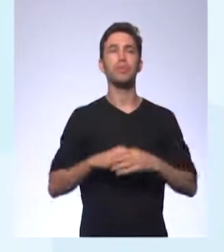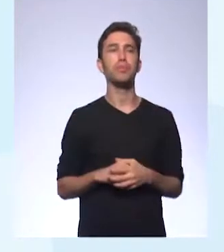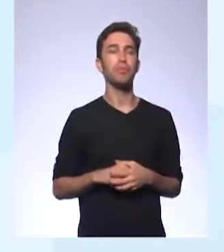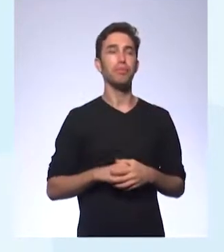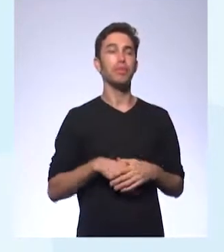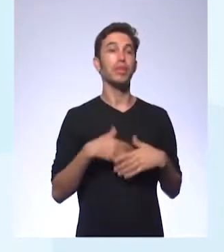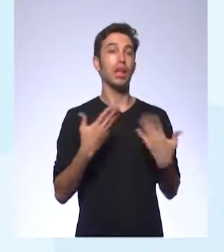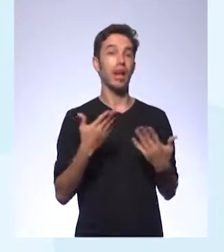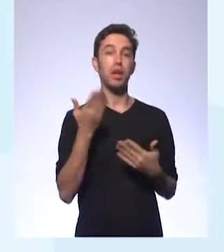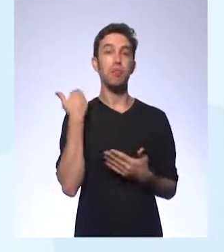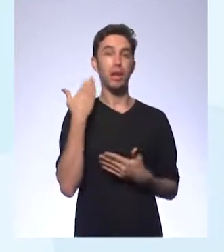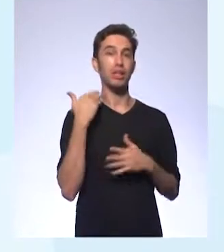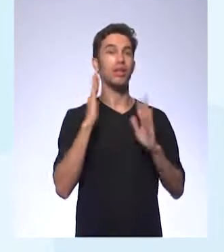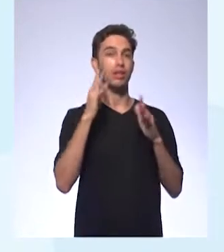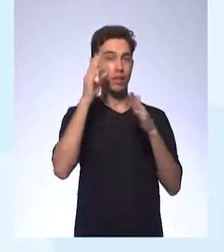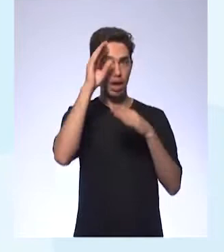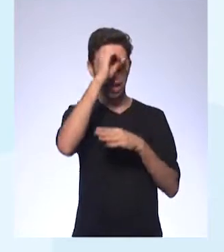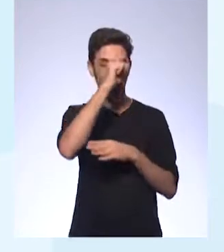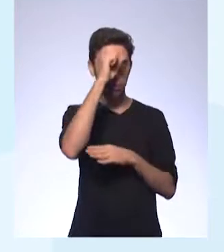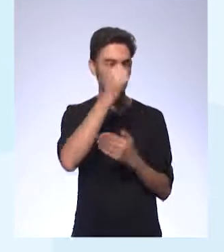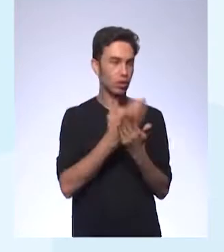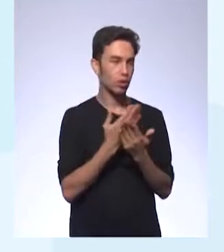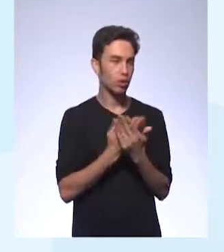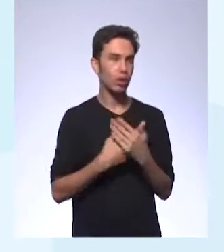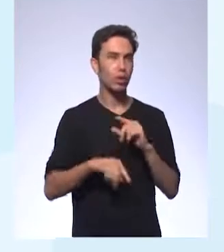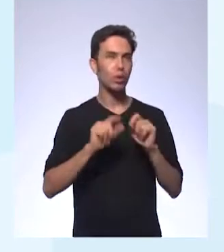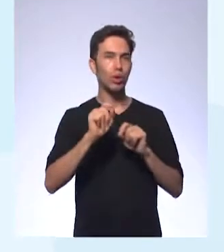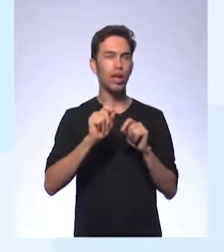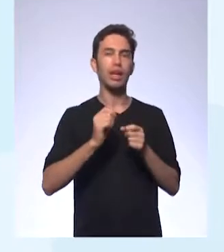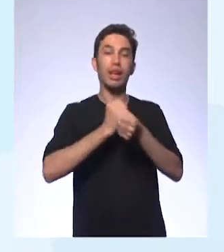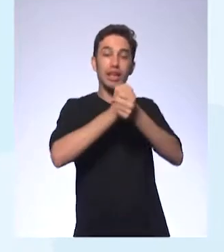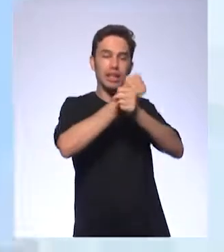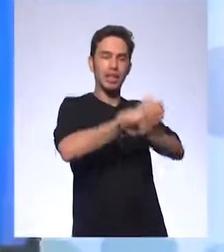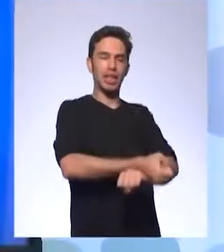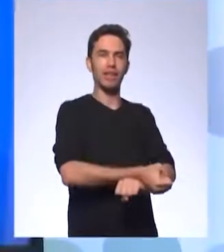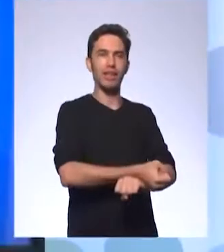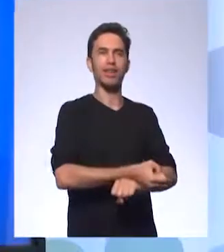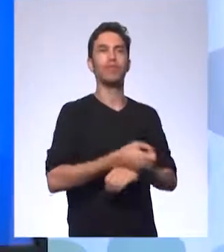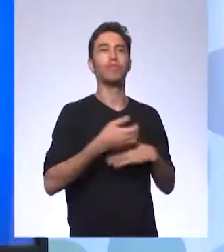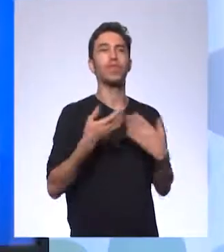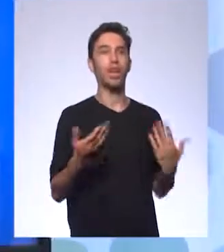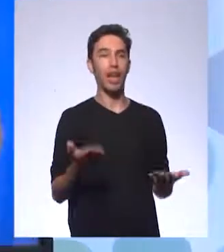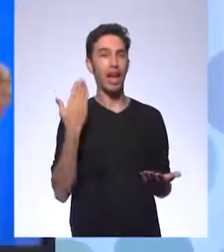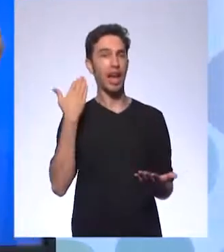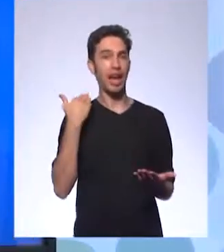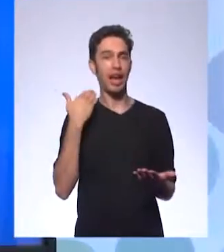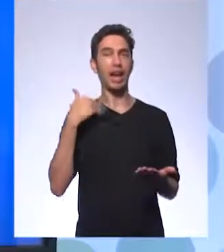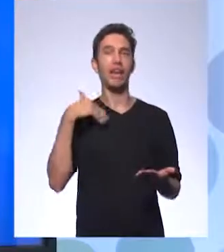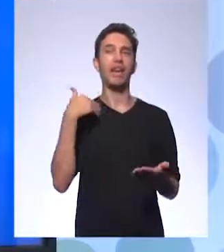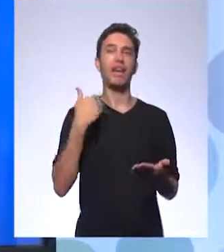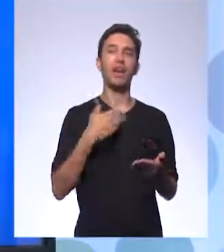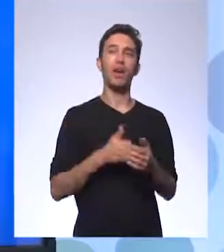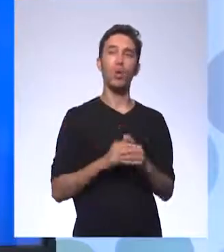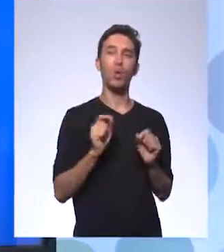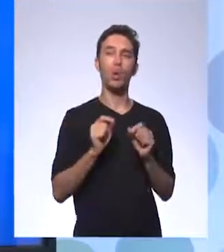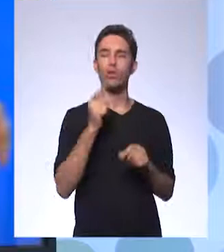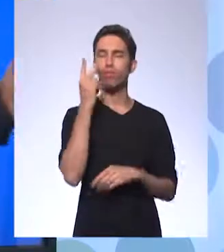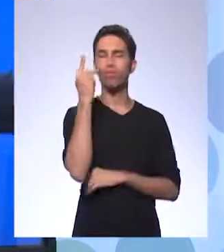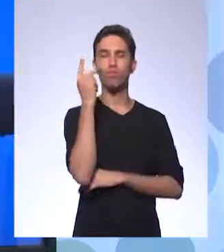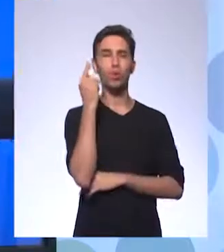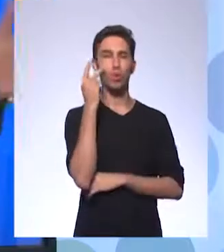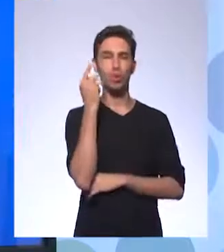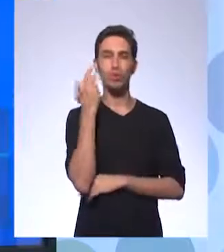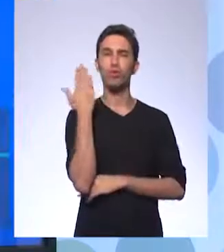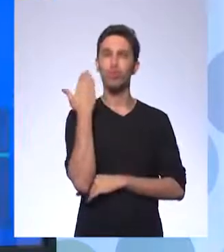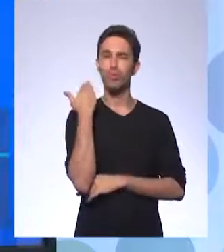já vimos estudando que a escravidão era e foi uma prática comum